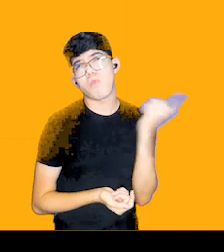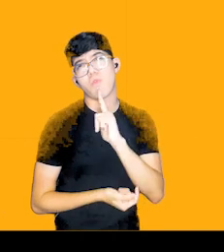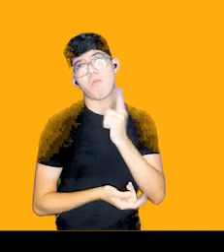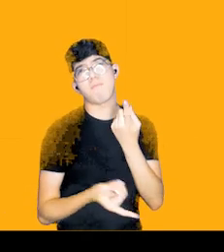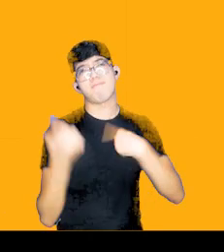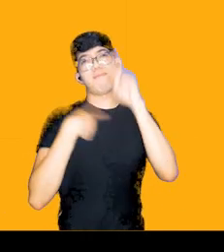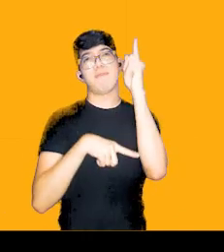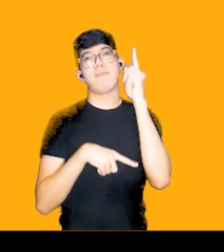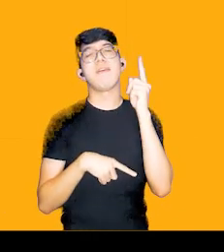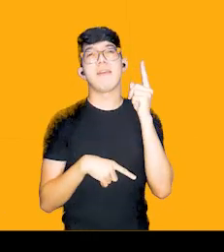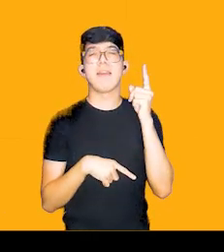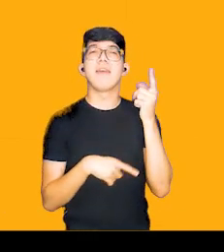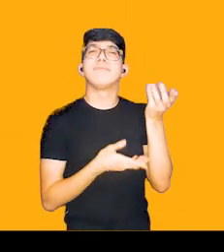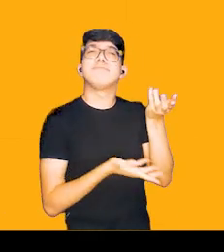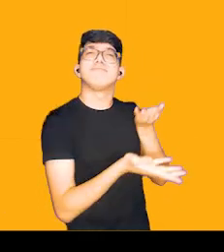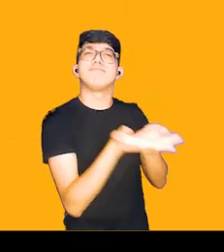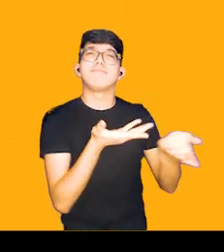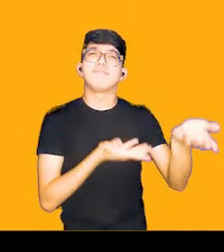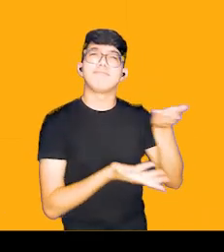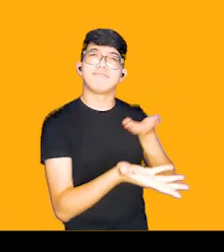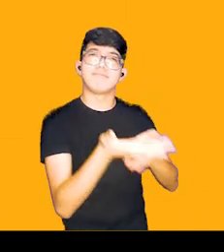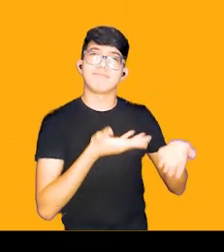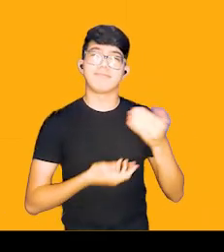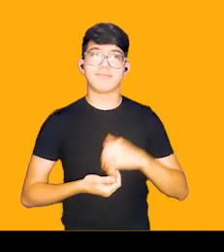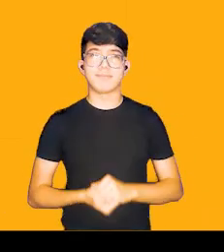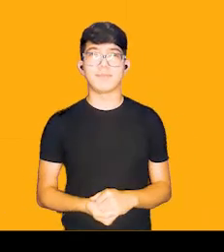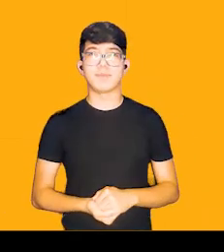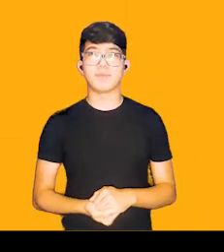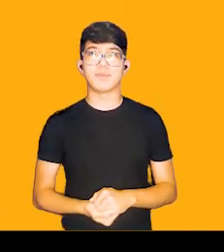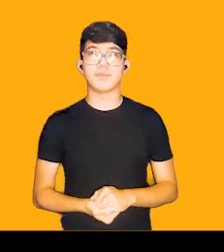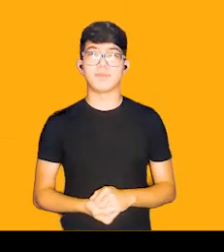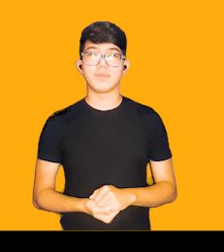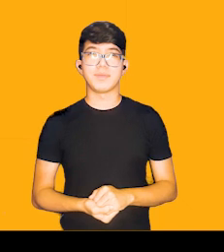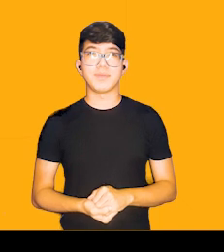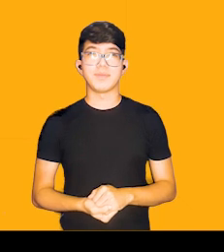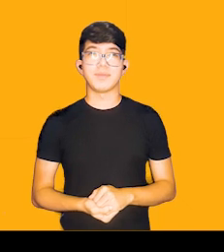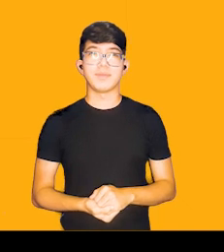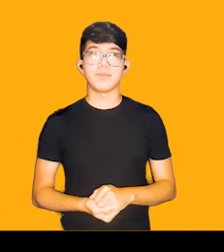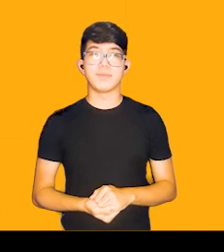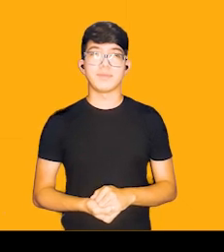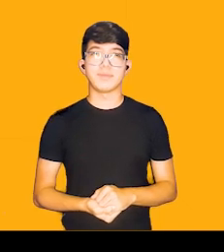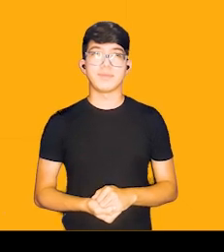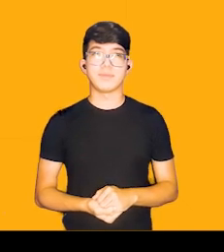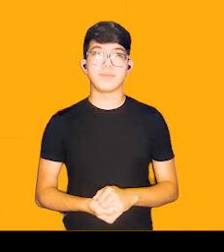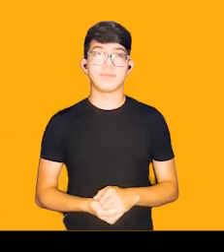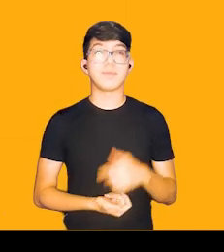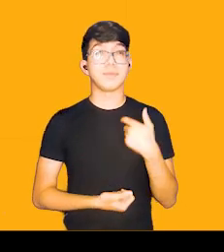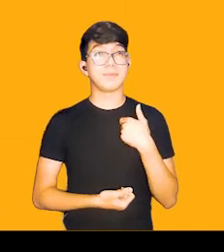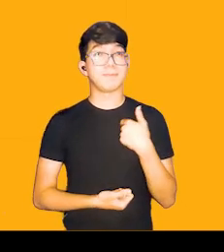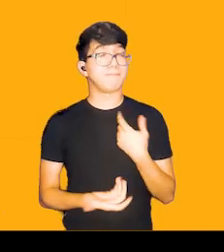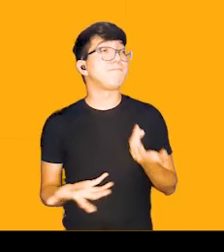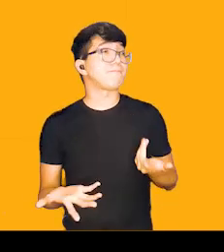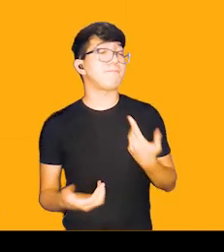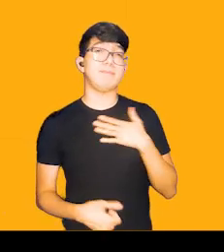Assim, abraçar um novo colega mais facilmente. Eu tive o privilégio